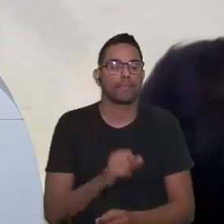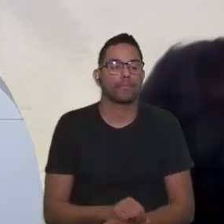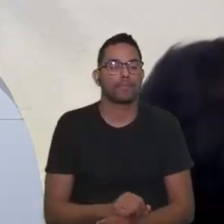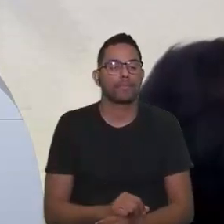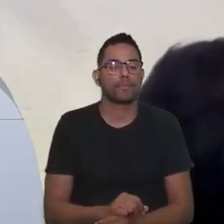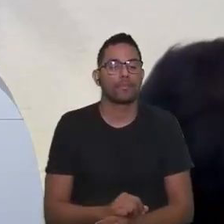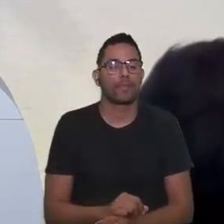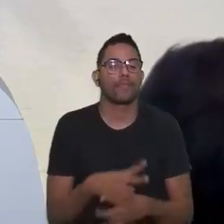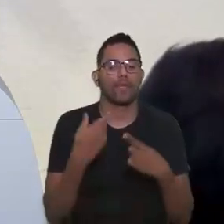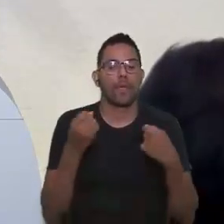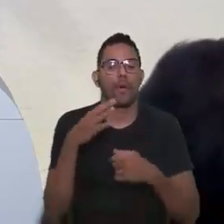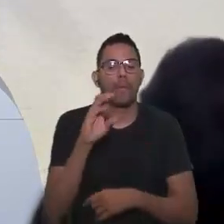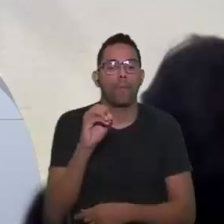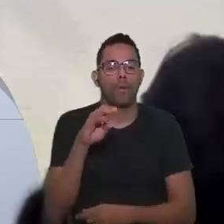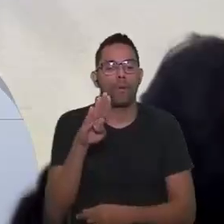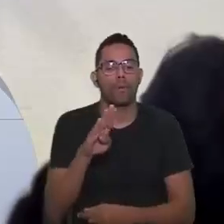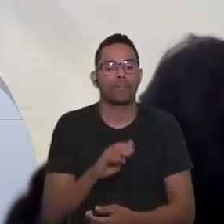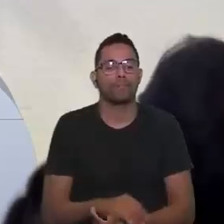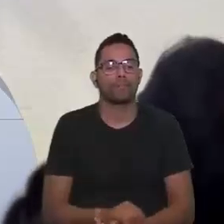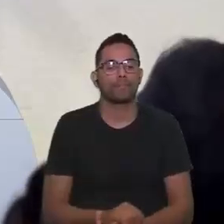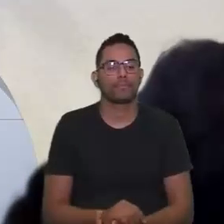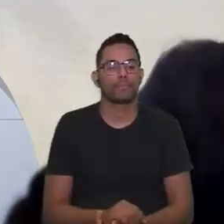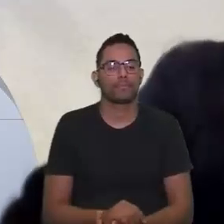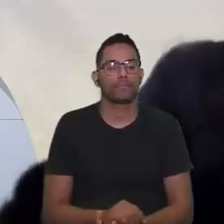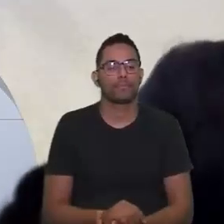ganhei do Bob Goods, gente. Né?